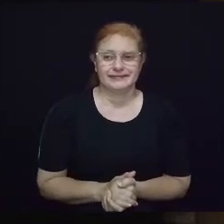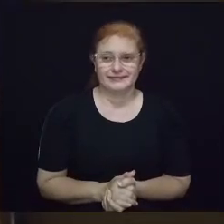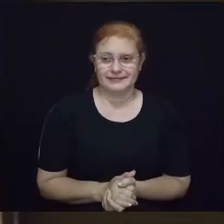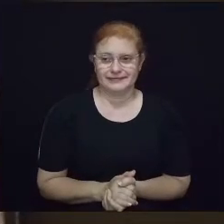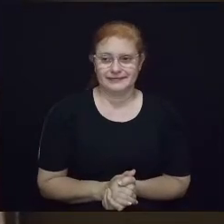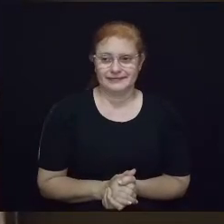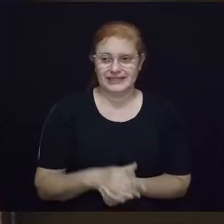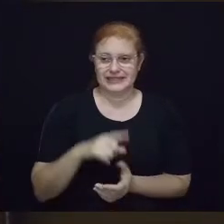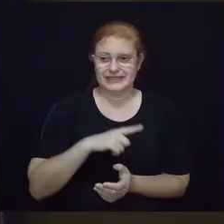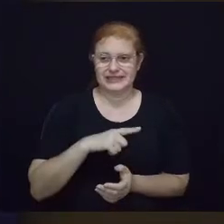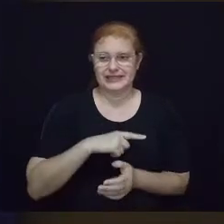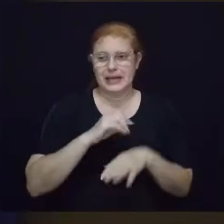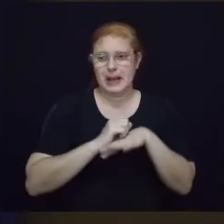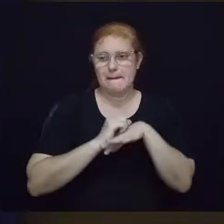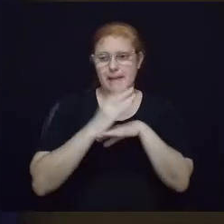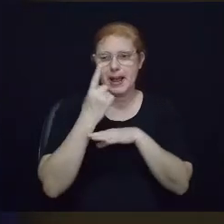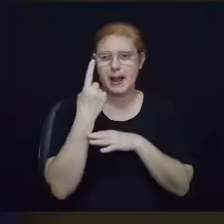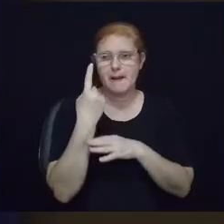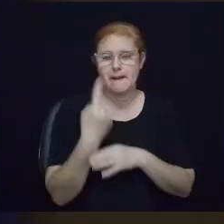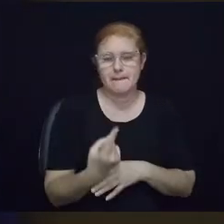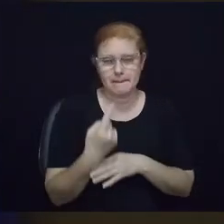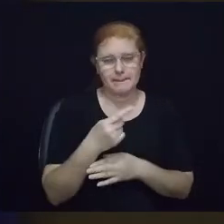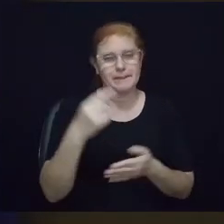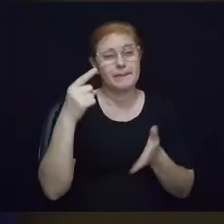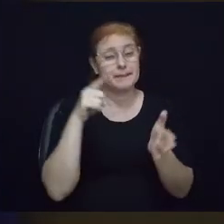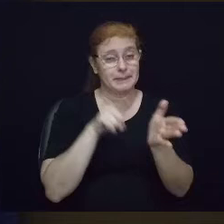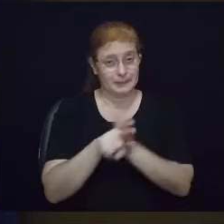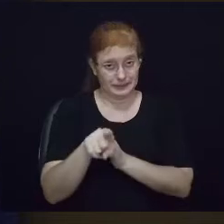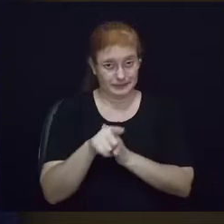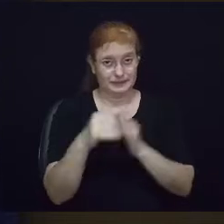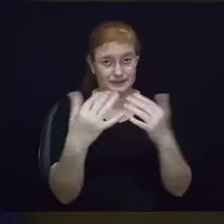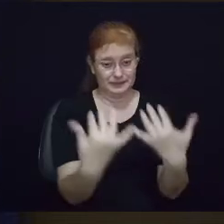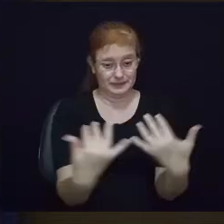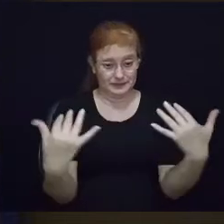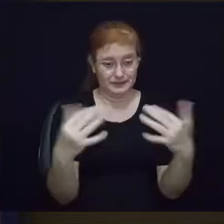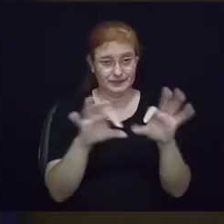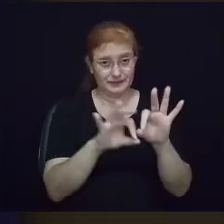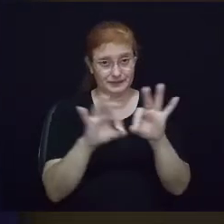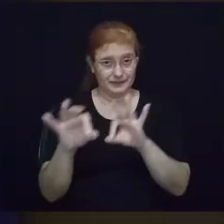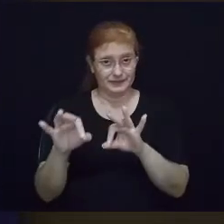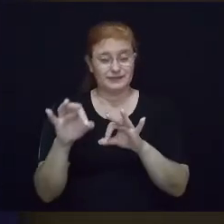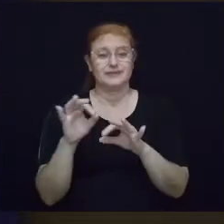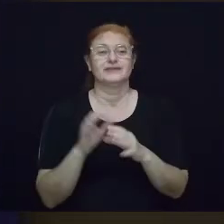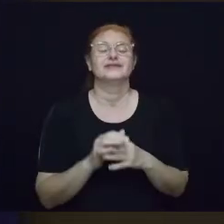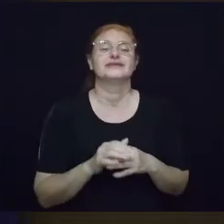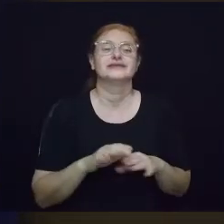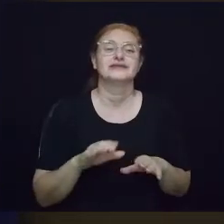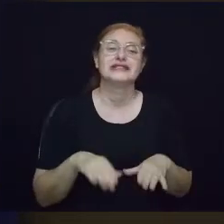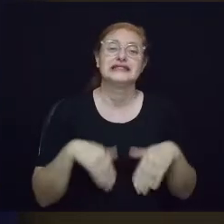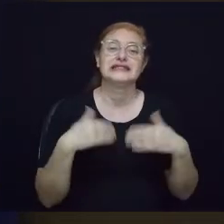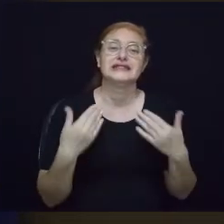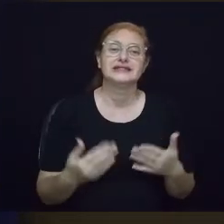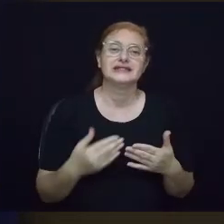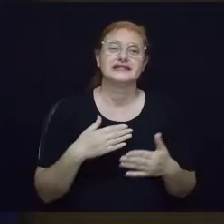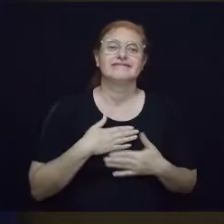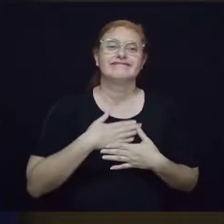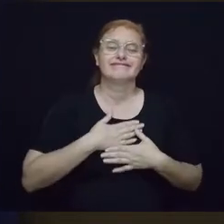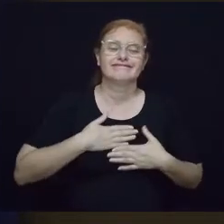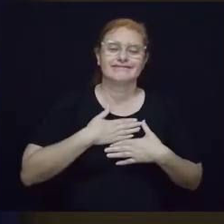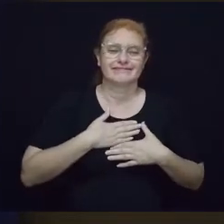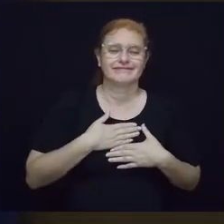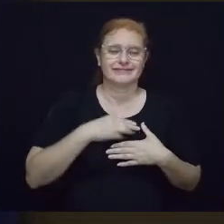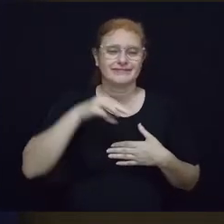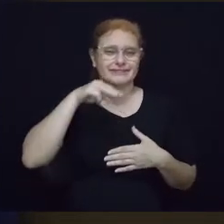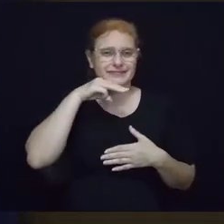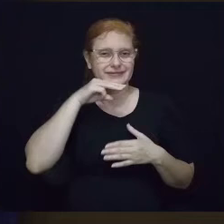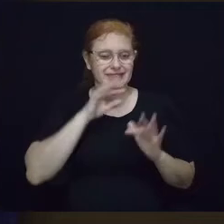Bom, trago mais uma aqui do online, da nossa plateia online, Leandro Silveira. A satisfação do artista Mauro é